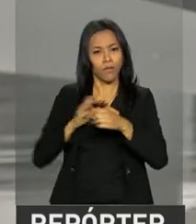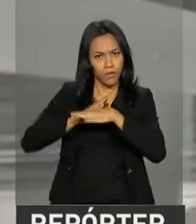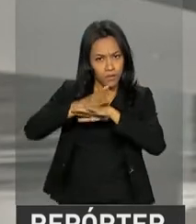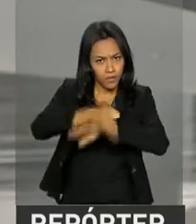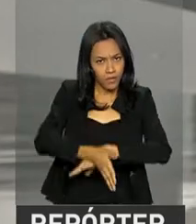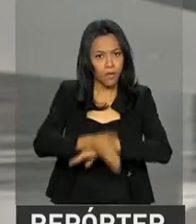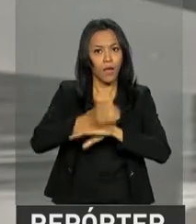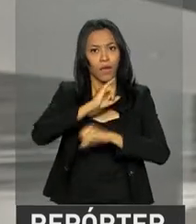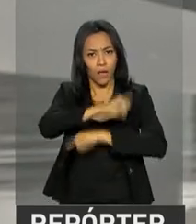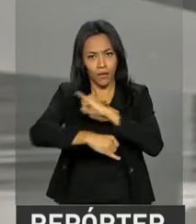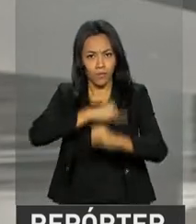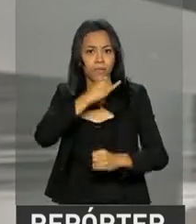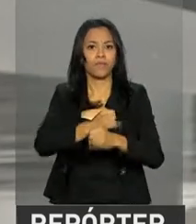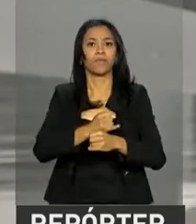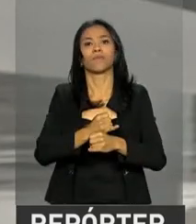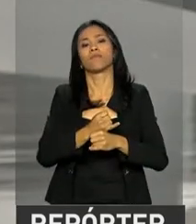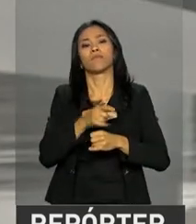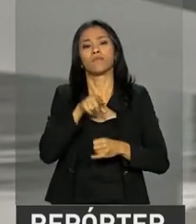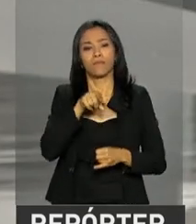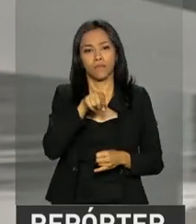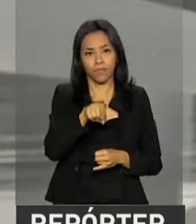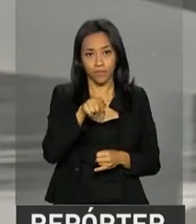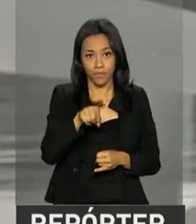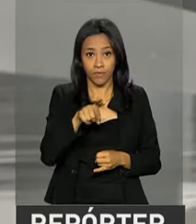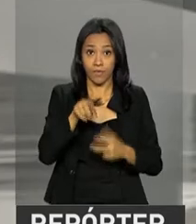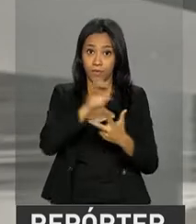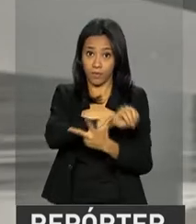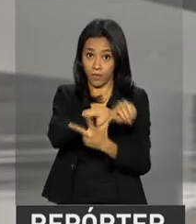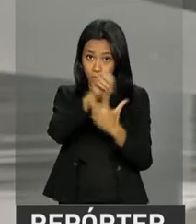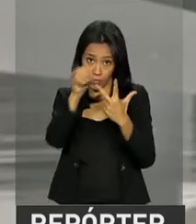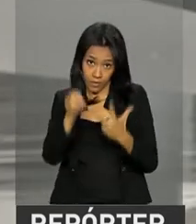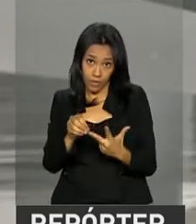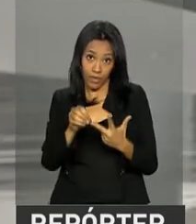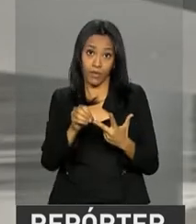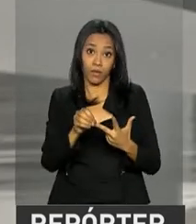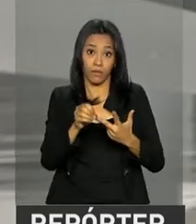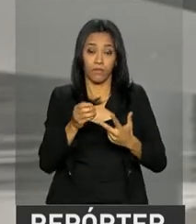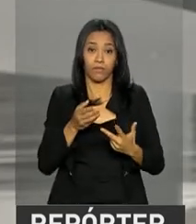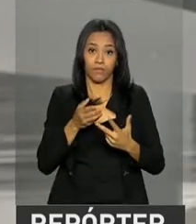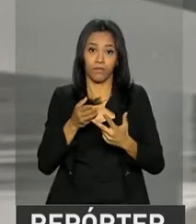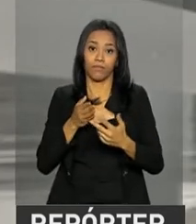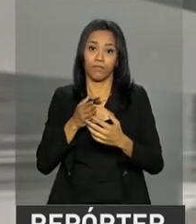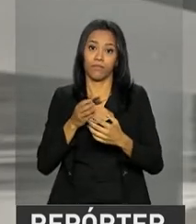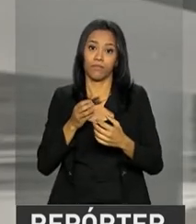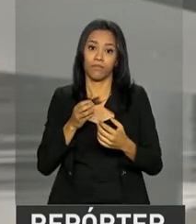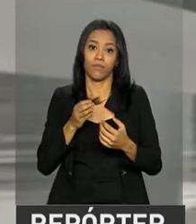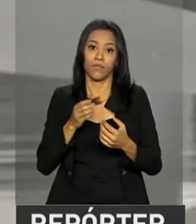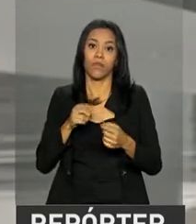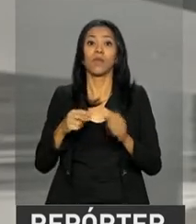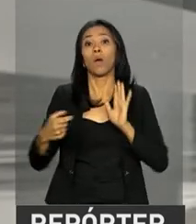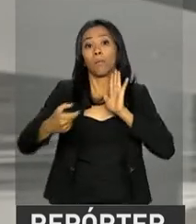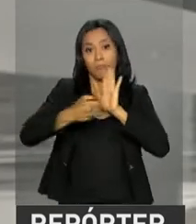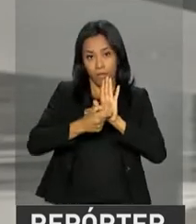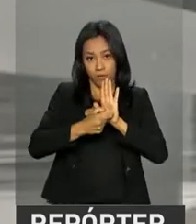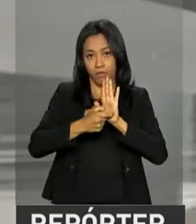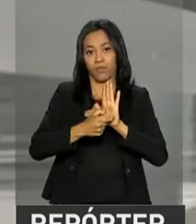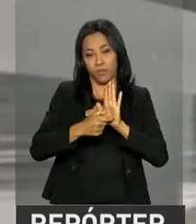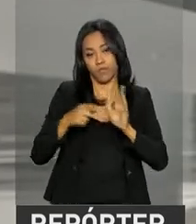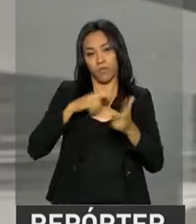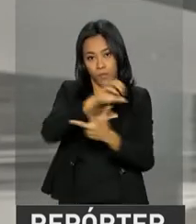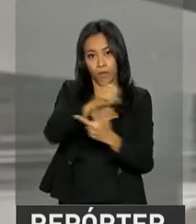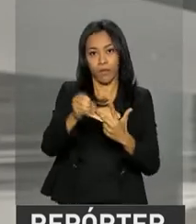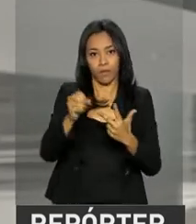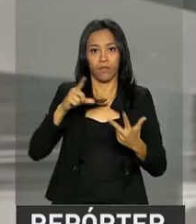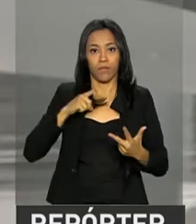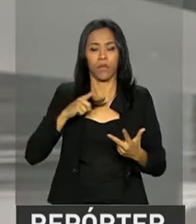na página do participante ou então pelo próprio aplicativo do enem né para